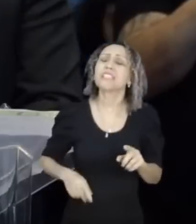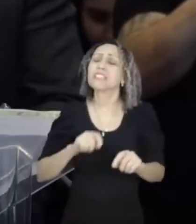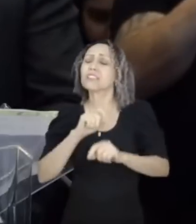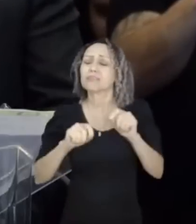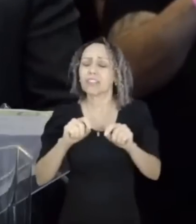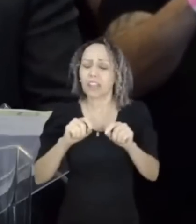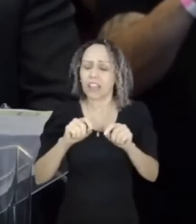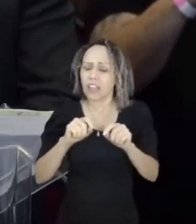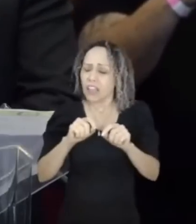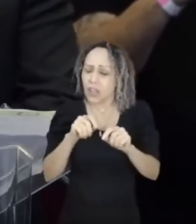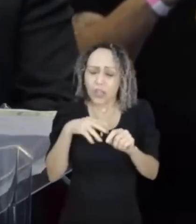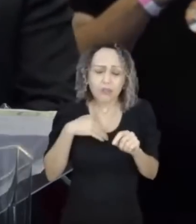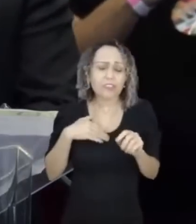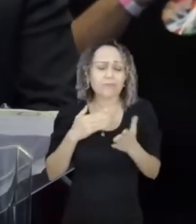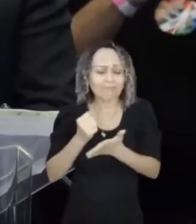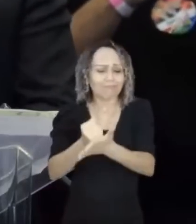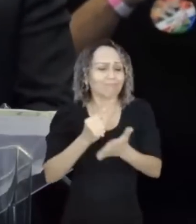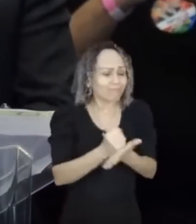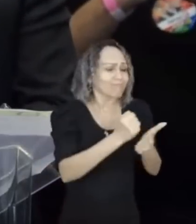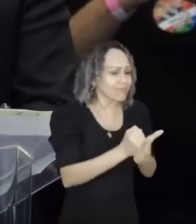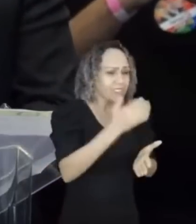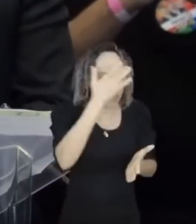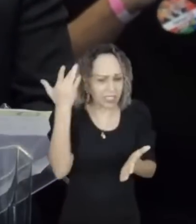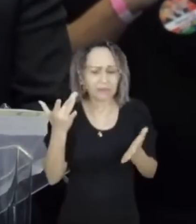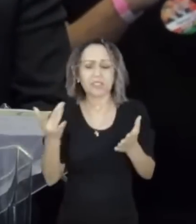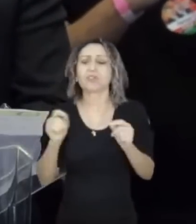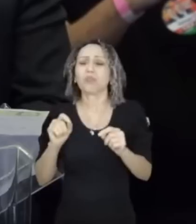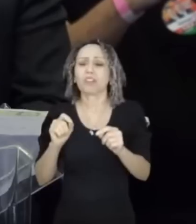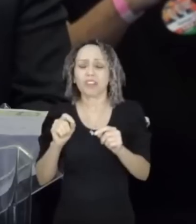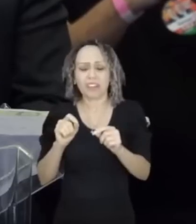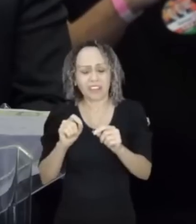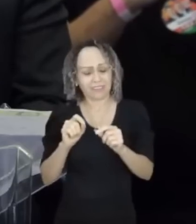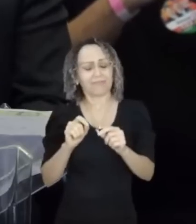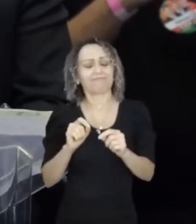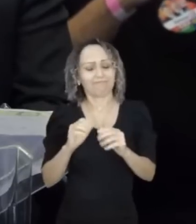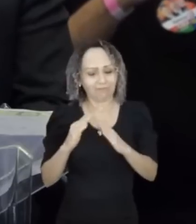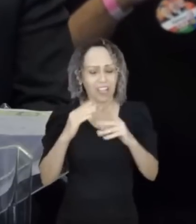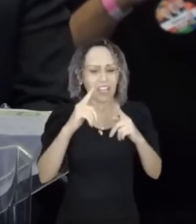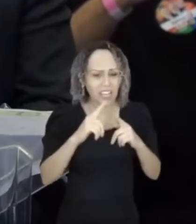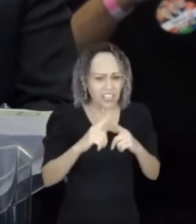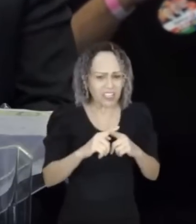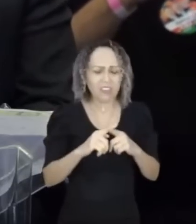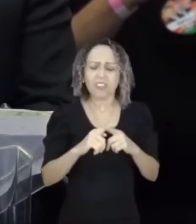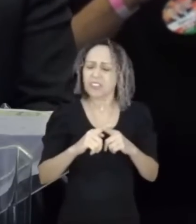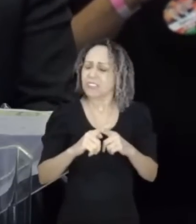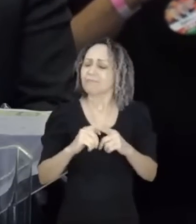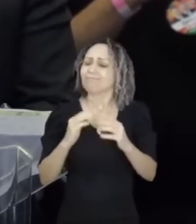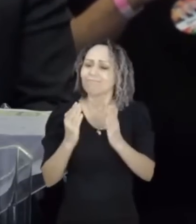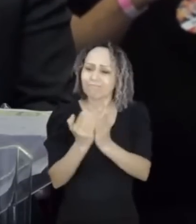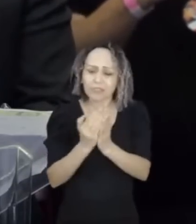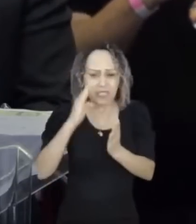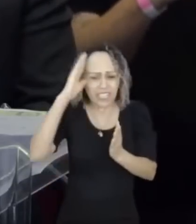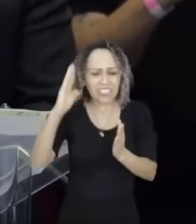construir, foi no nosso governo que as igrejas mais cresceram, principalmente as evangélicas, sem qualquer impedimento e